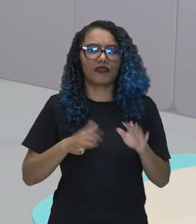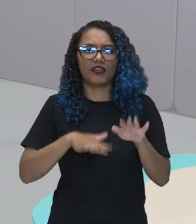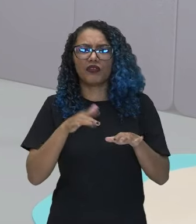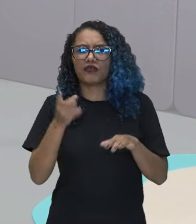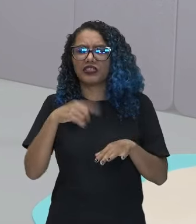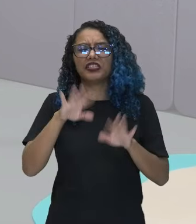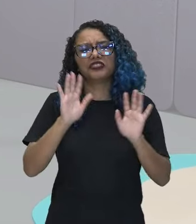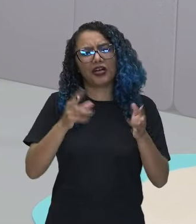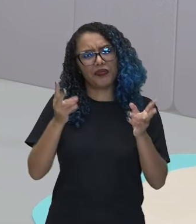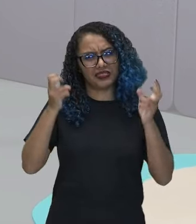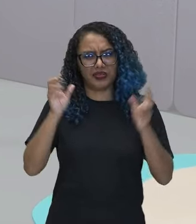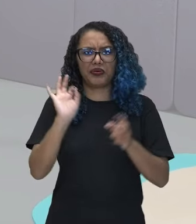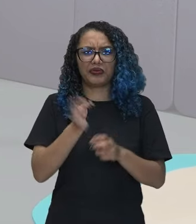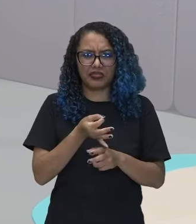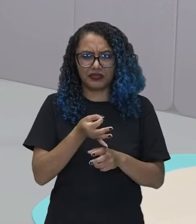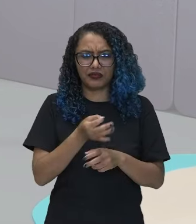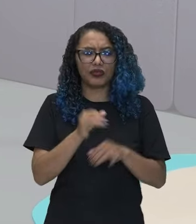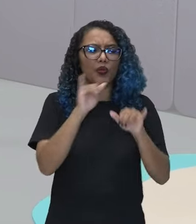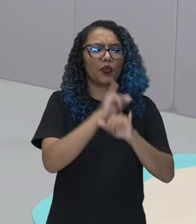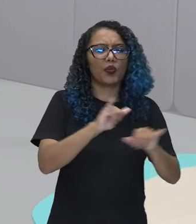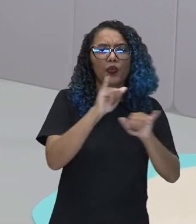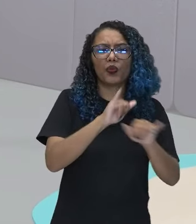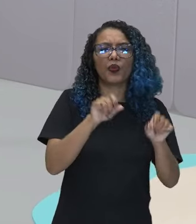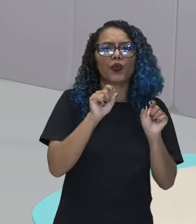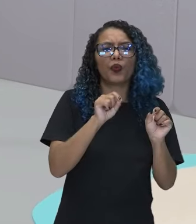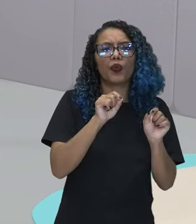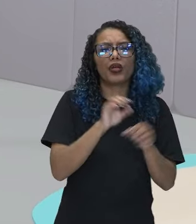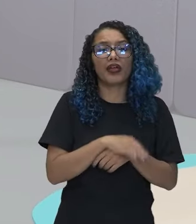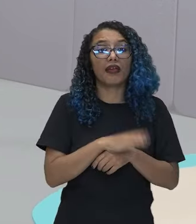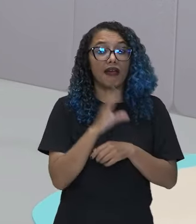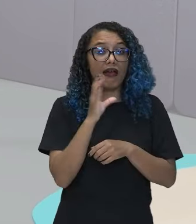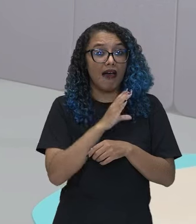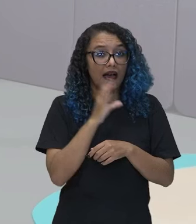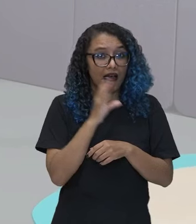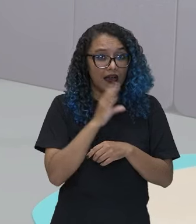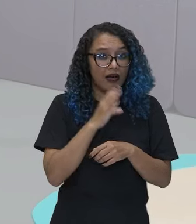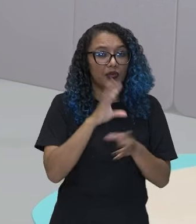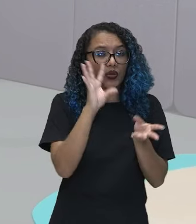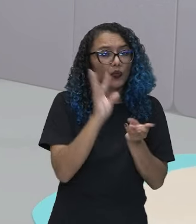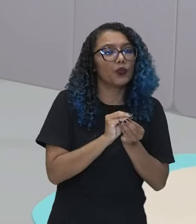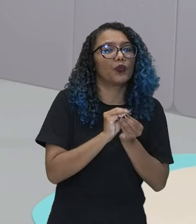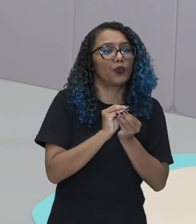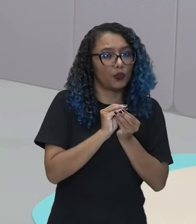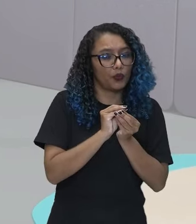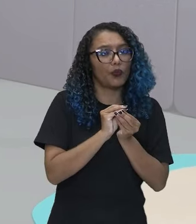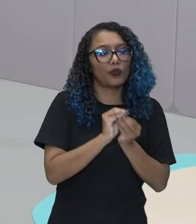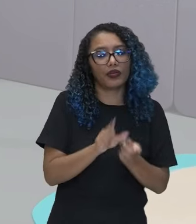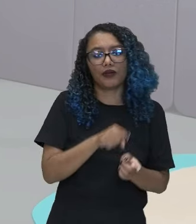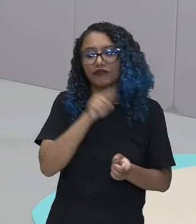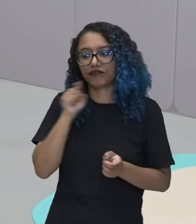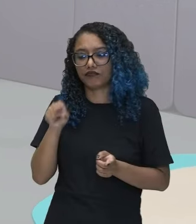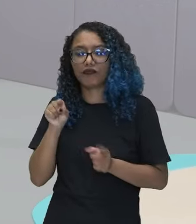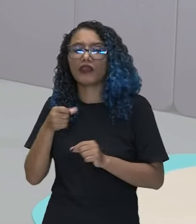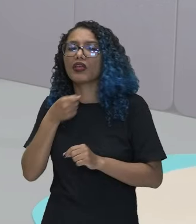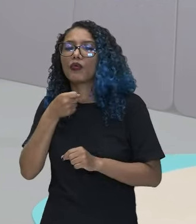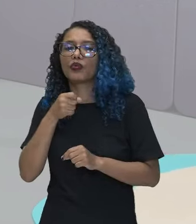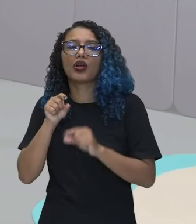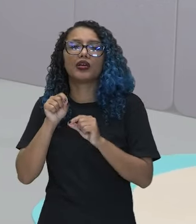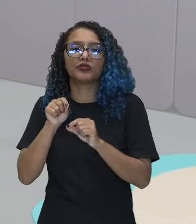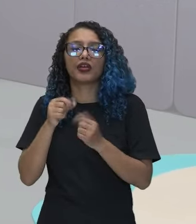identificado isso, né? Que a notícia ela é mais rápida, mais curta. E a reportagem, a gente vai